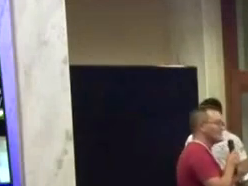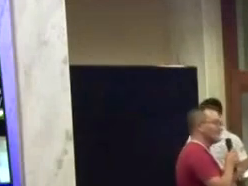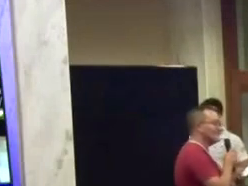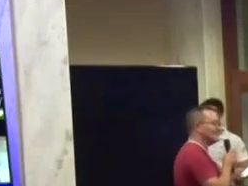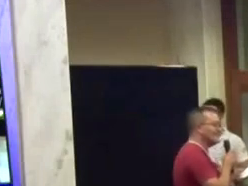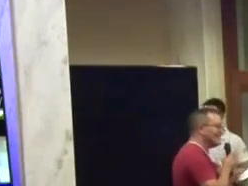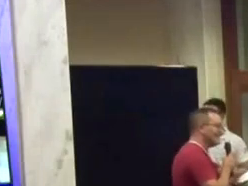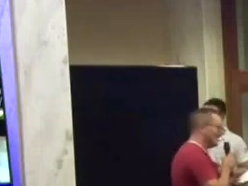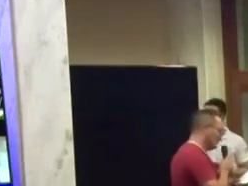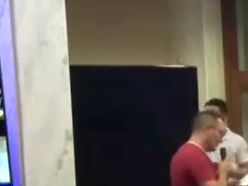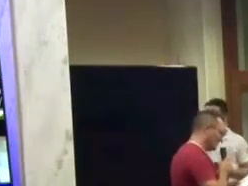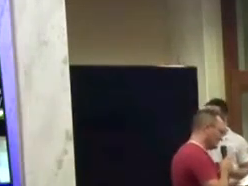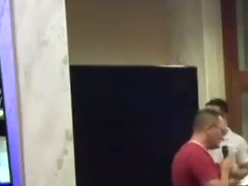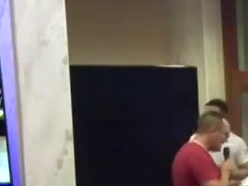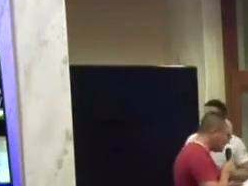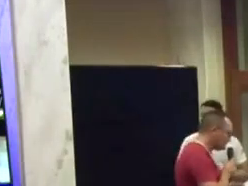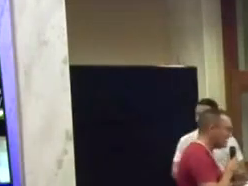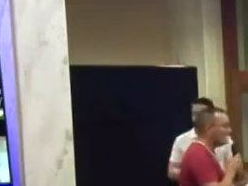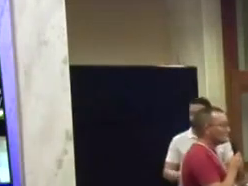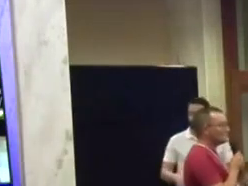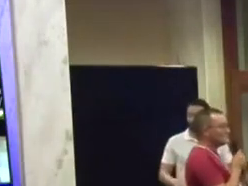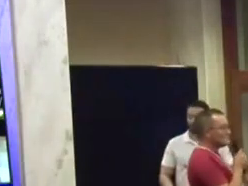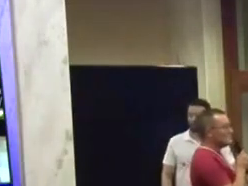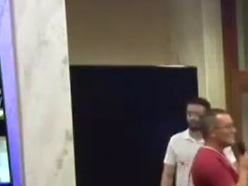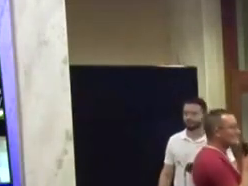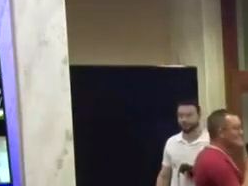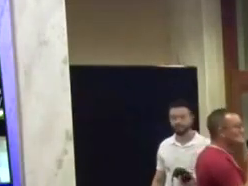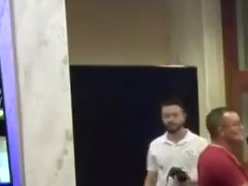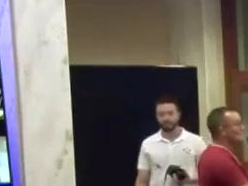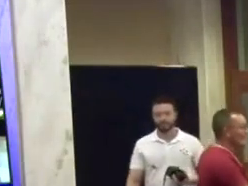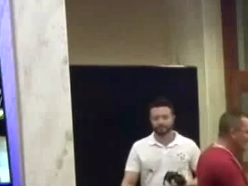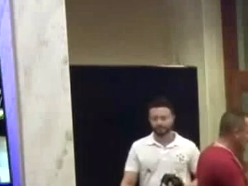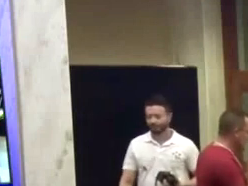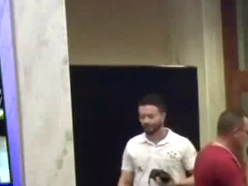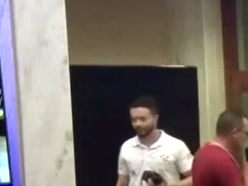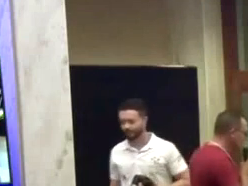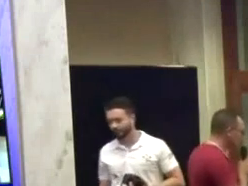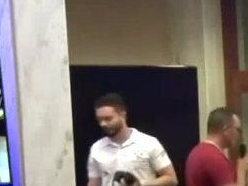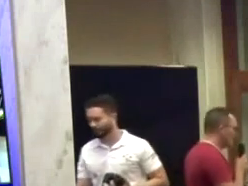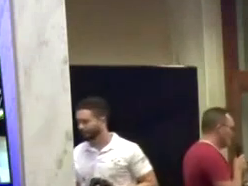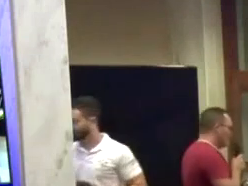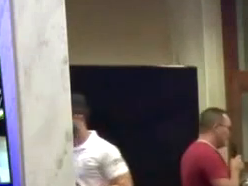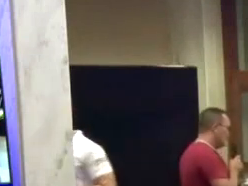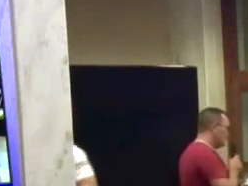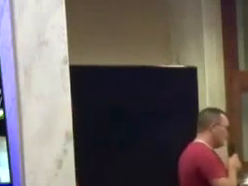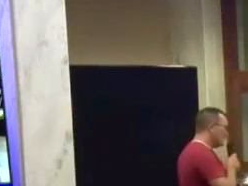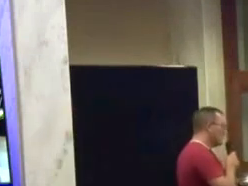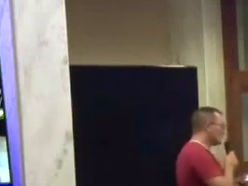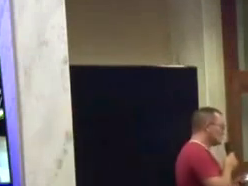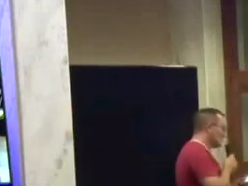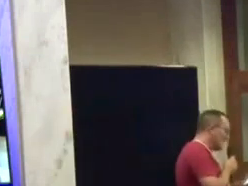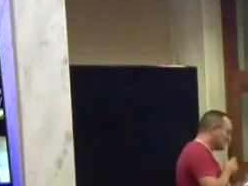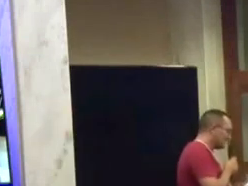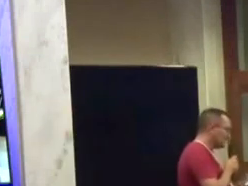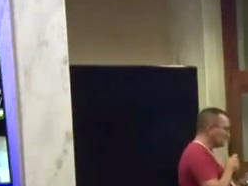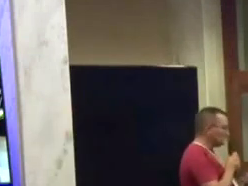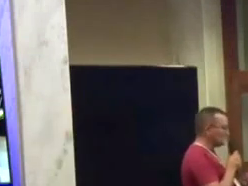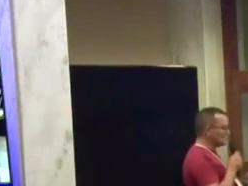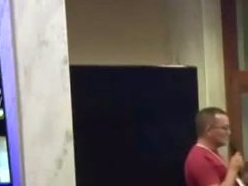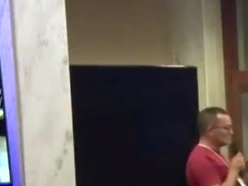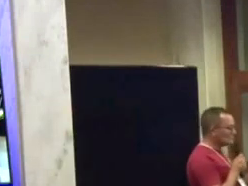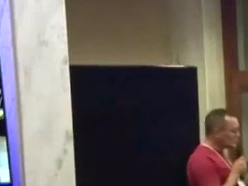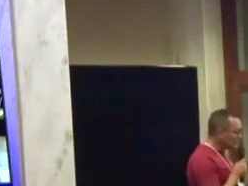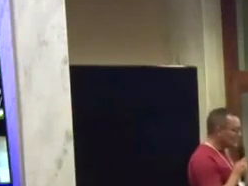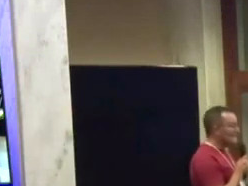plural, se eu entendi a fala do professor Walter, nós temos educações plurais, né? E, pelo outro lado, temos